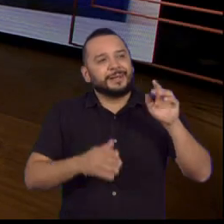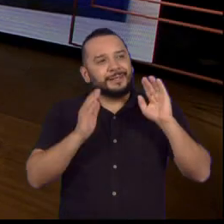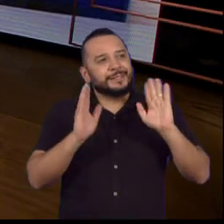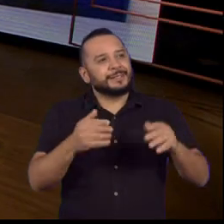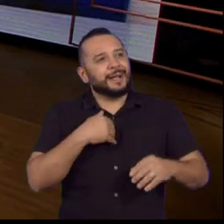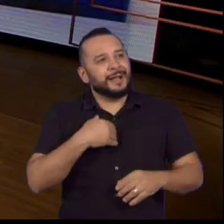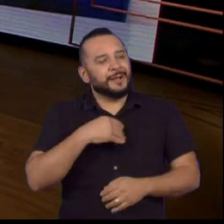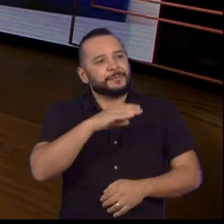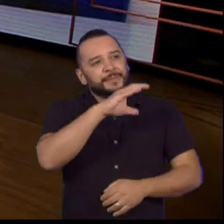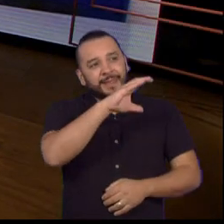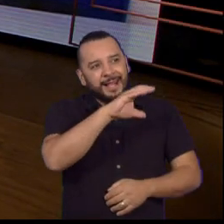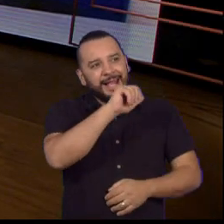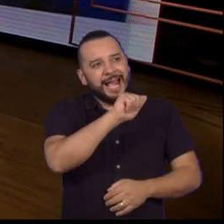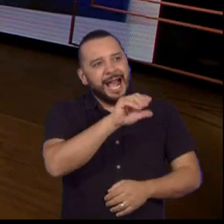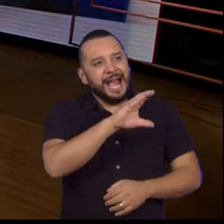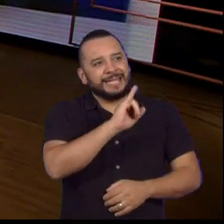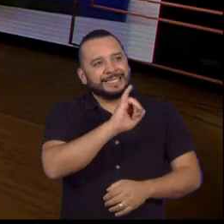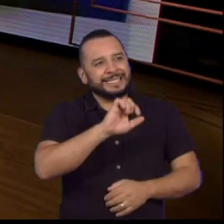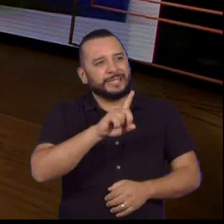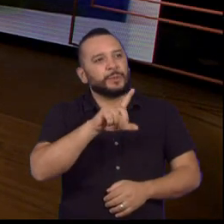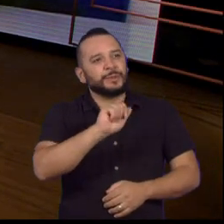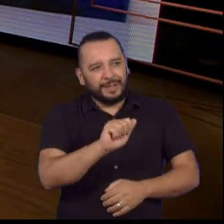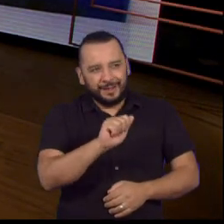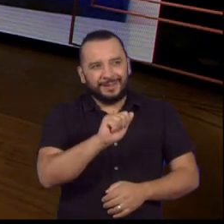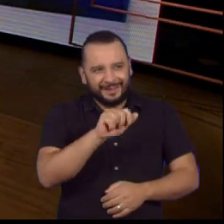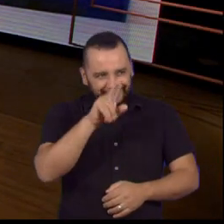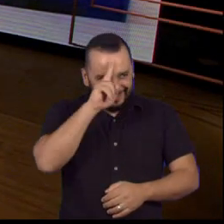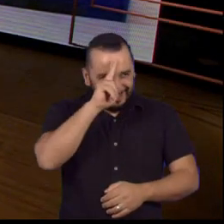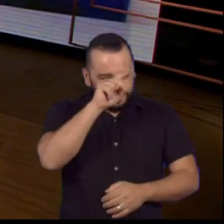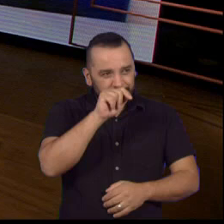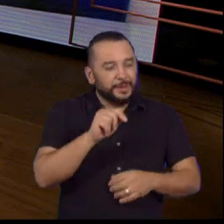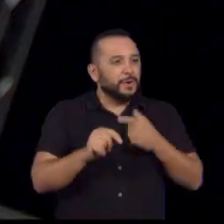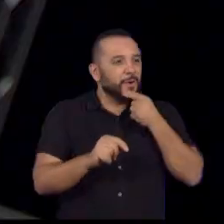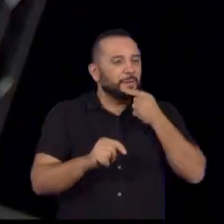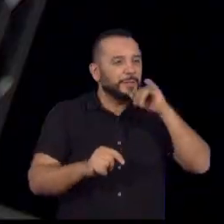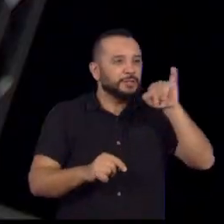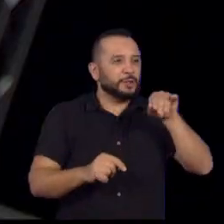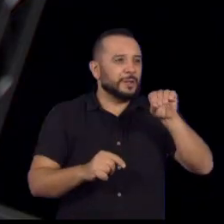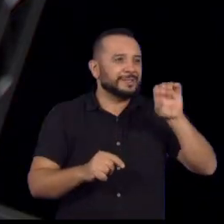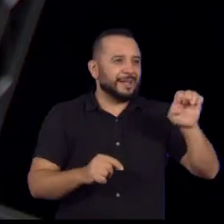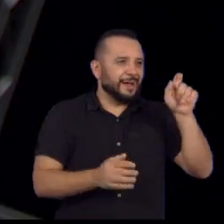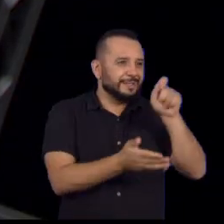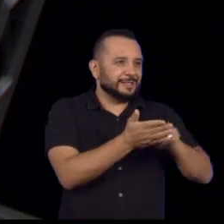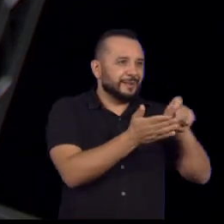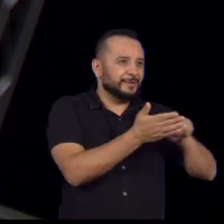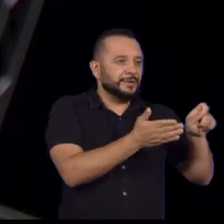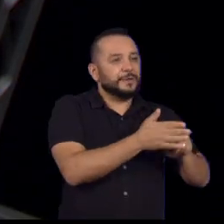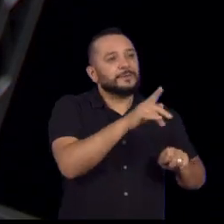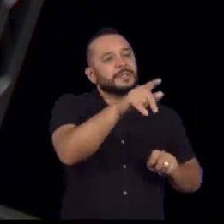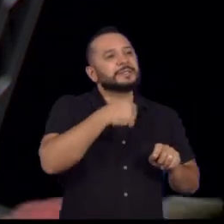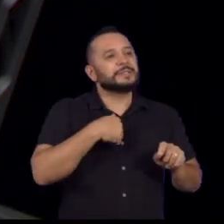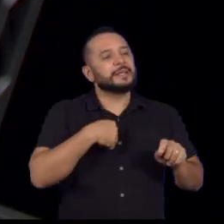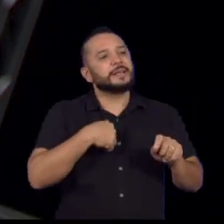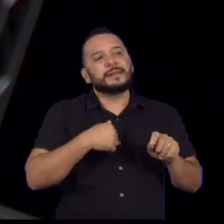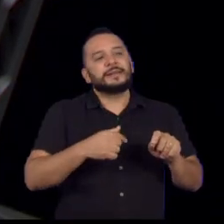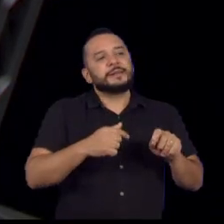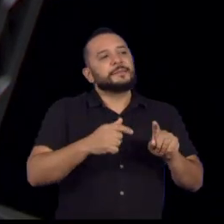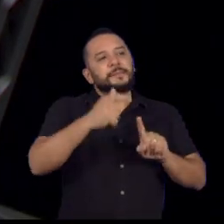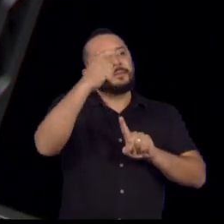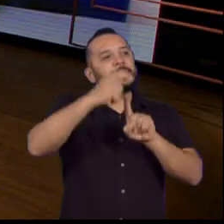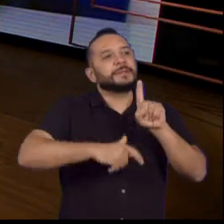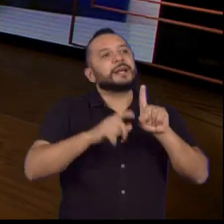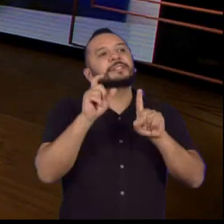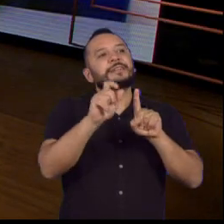escrito e dirigido pelo José Celso Martinez Correia. E você vai interpretar quem? O maior mito do